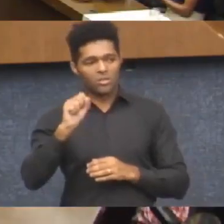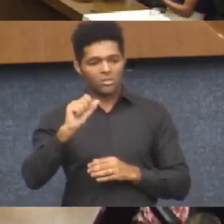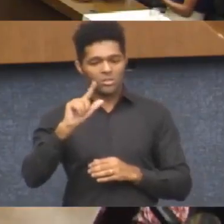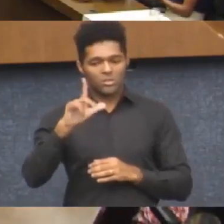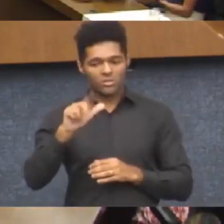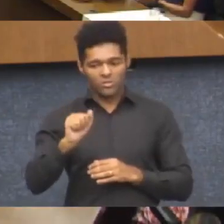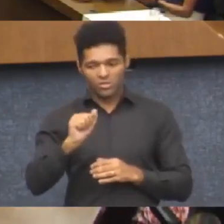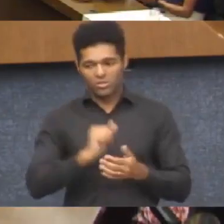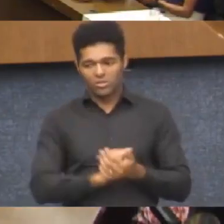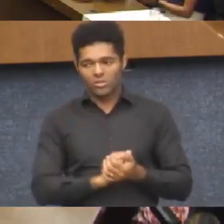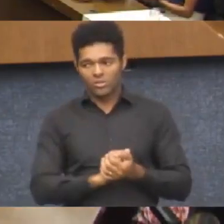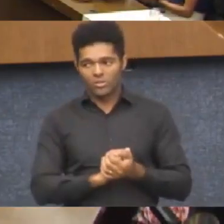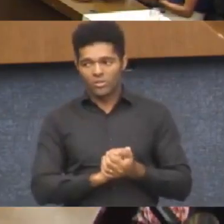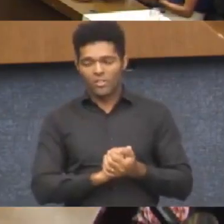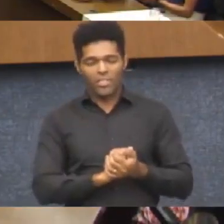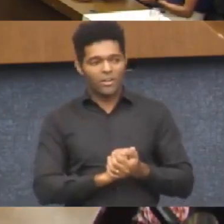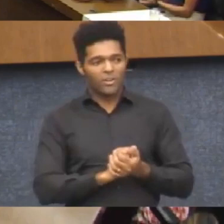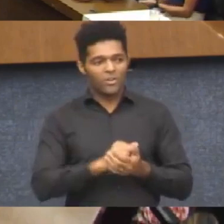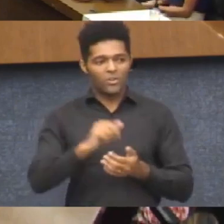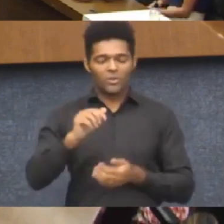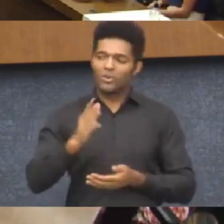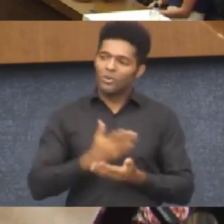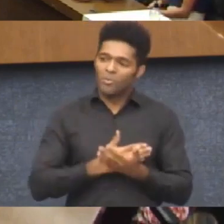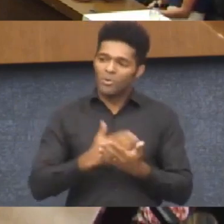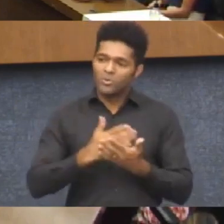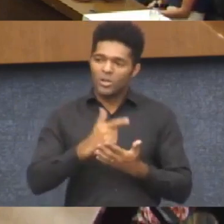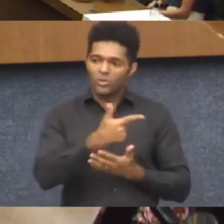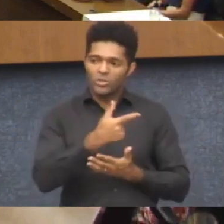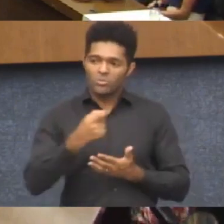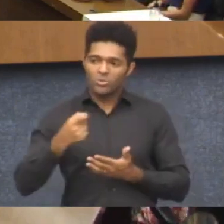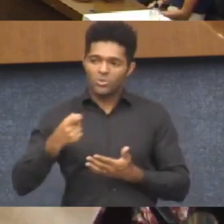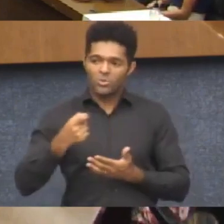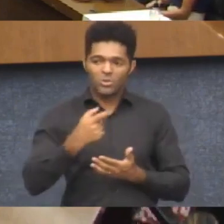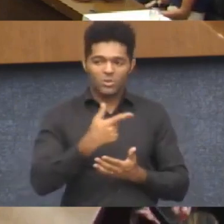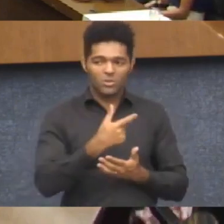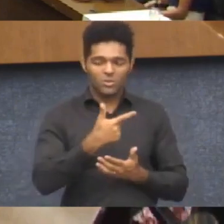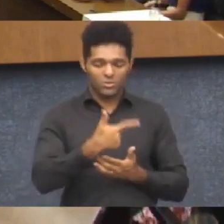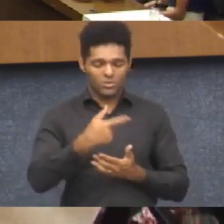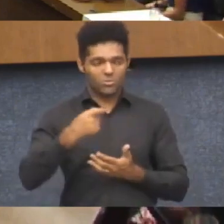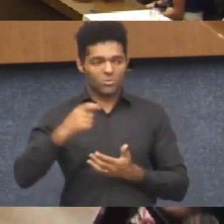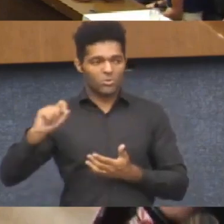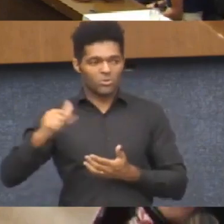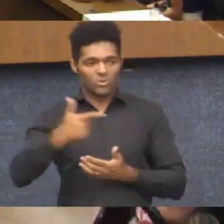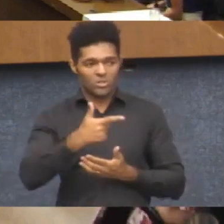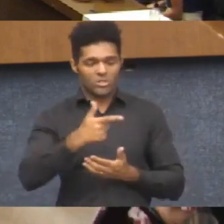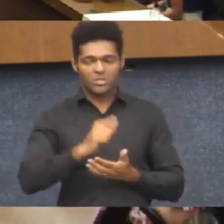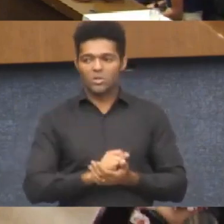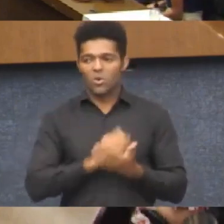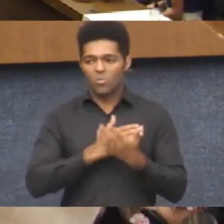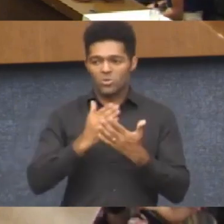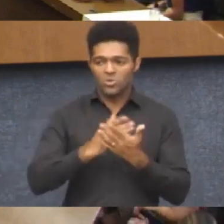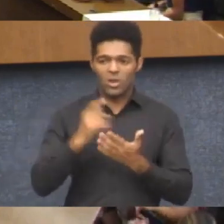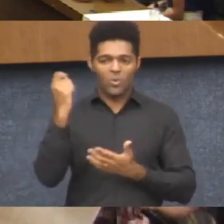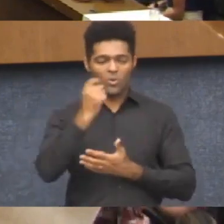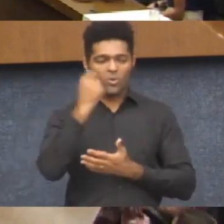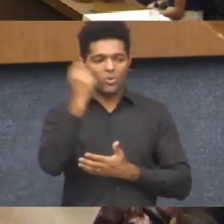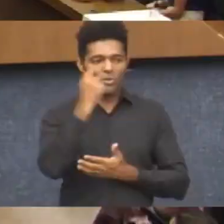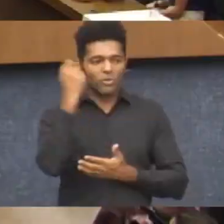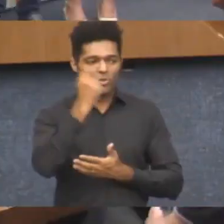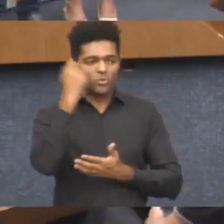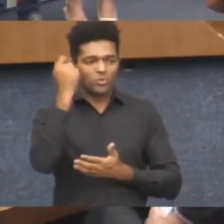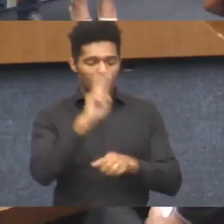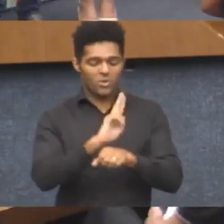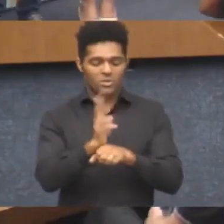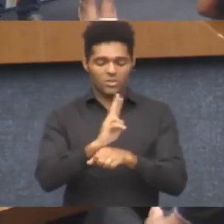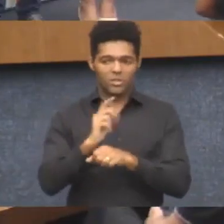Rosânia está na Prefeitura de Belo Horizonte desde 2002. Fez residência lá no Rio Grande do Sul,